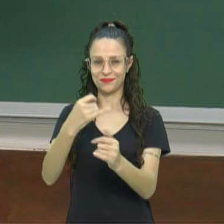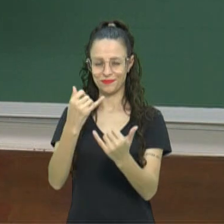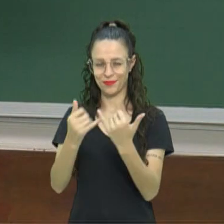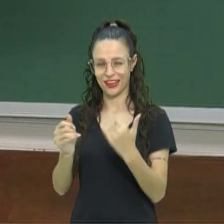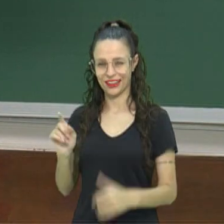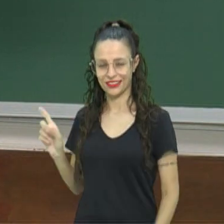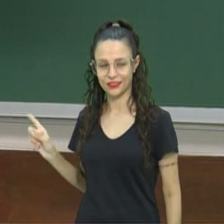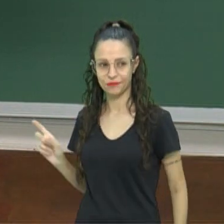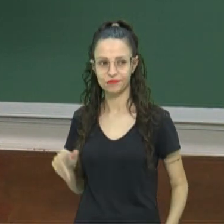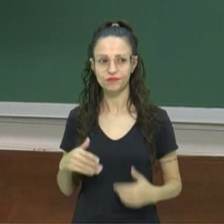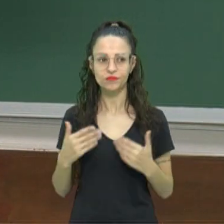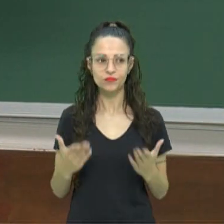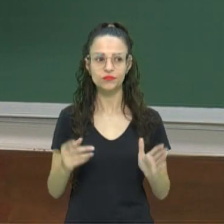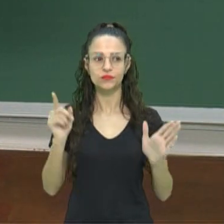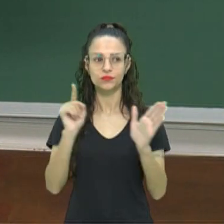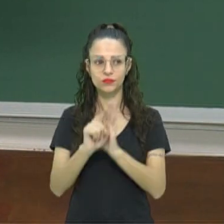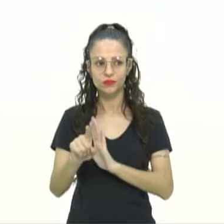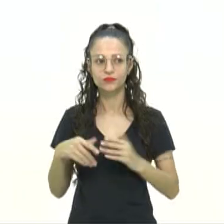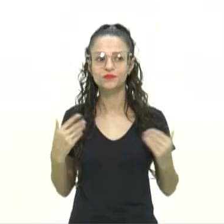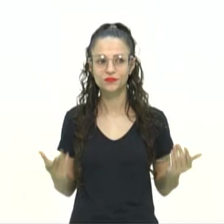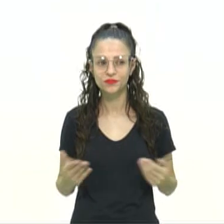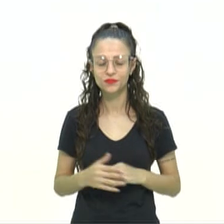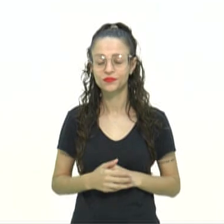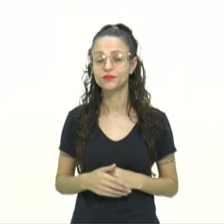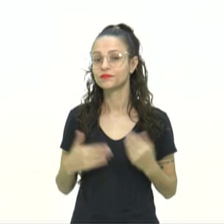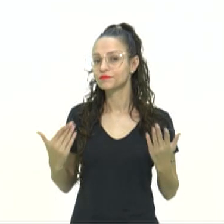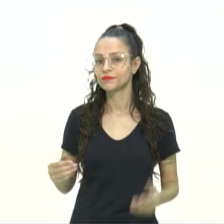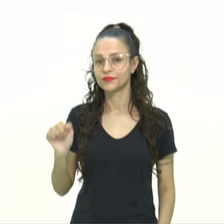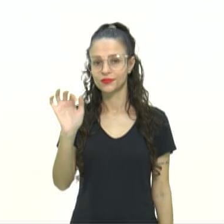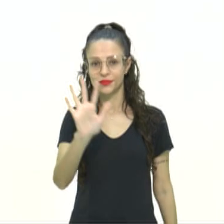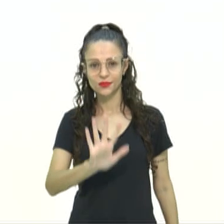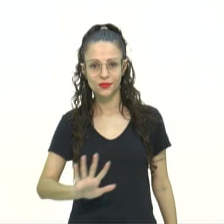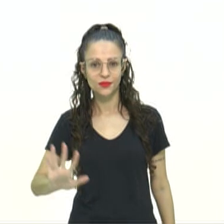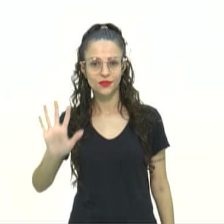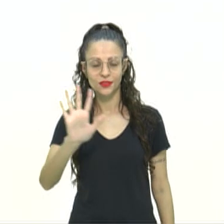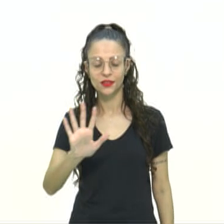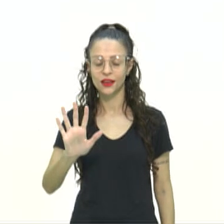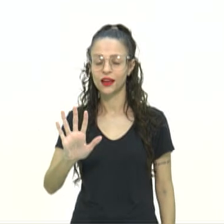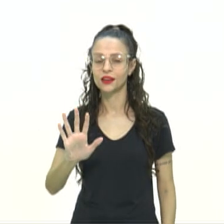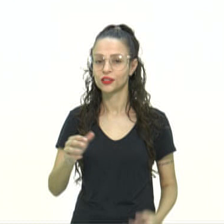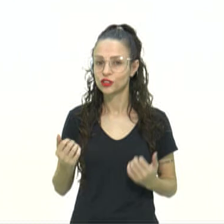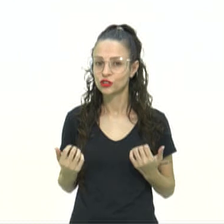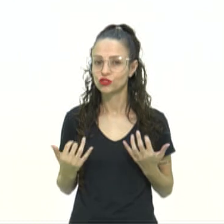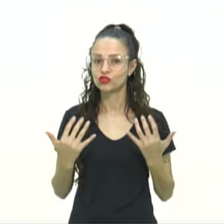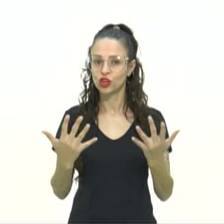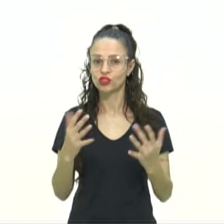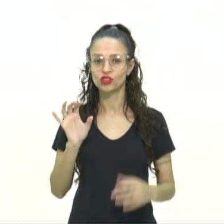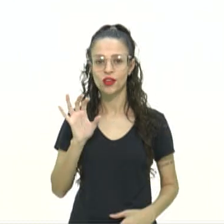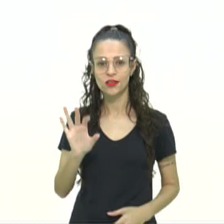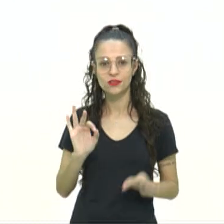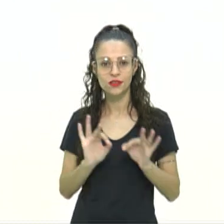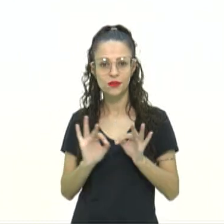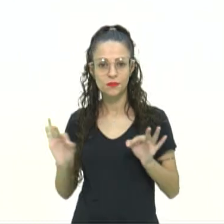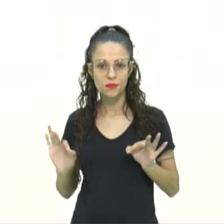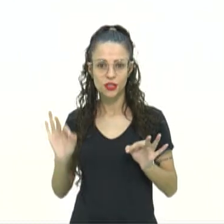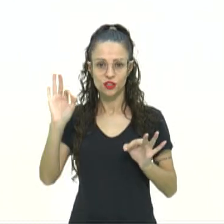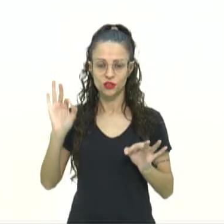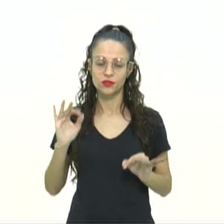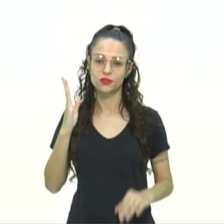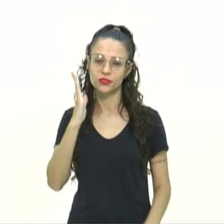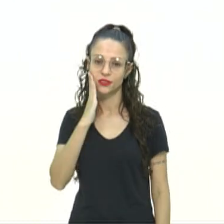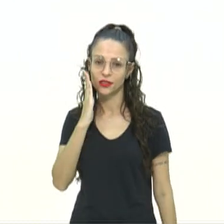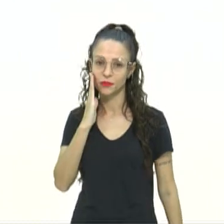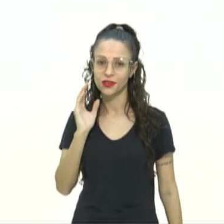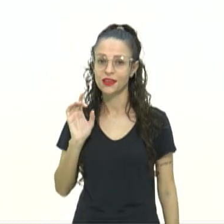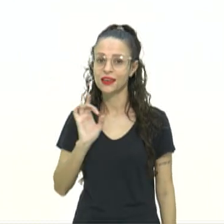certo? Então a pergunta é, qual é a área total de um jardim com essas medidas? Sabendo que em